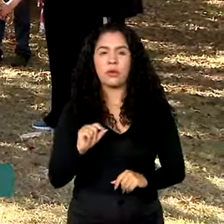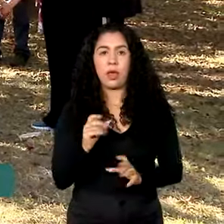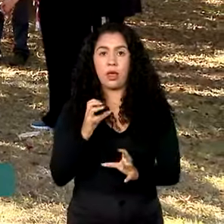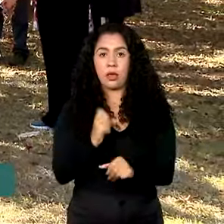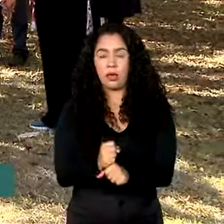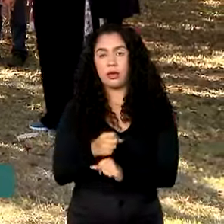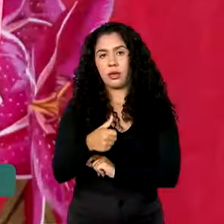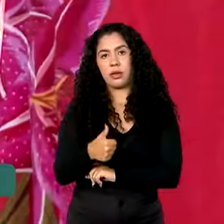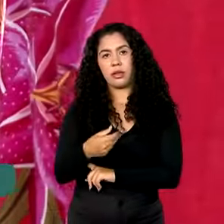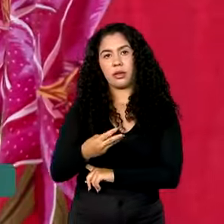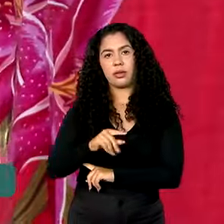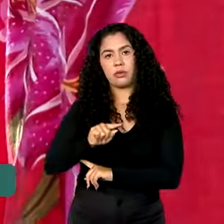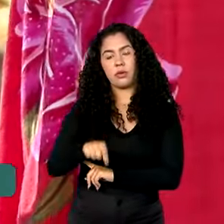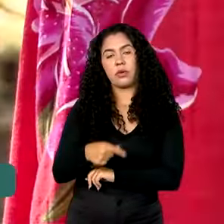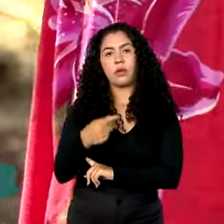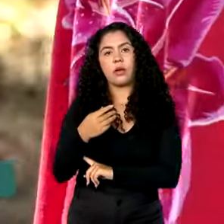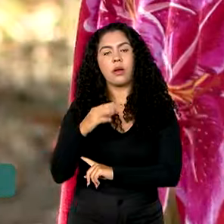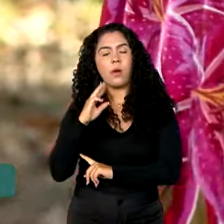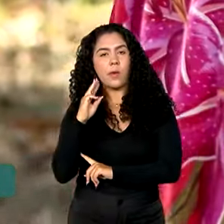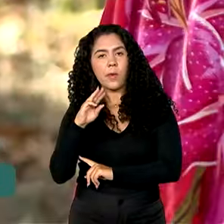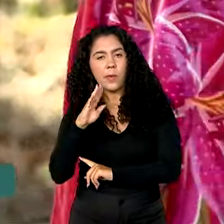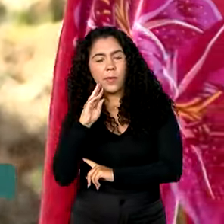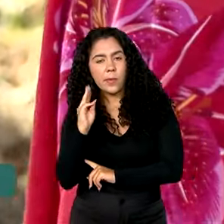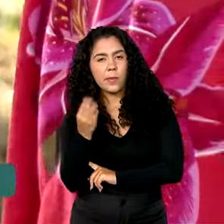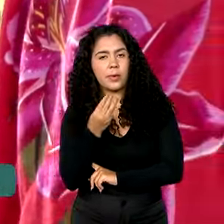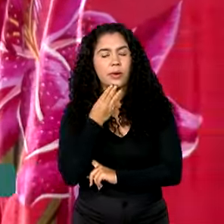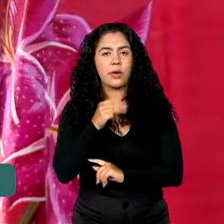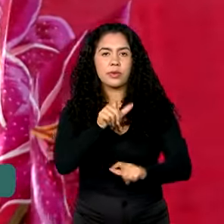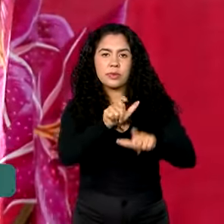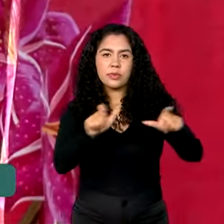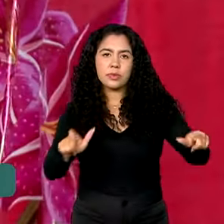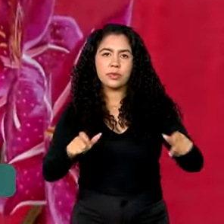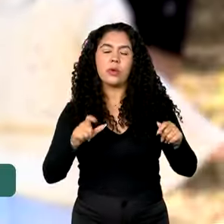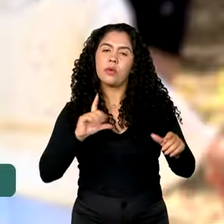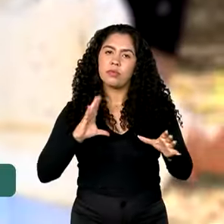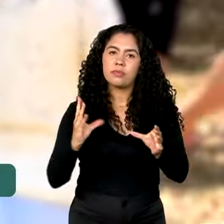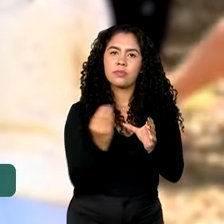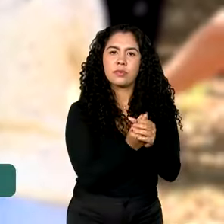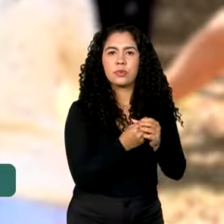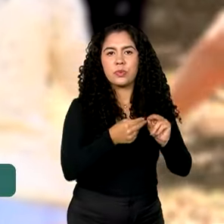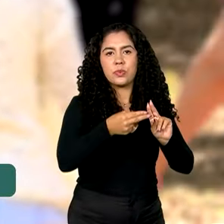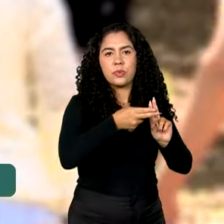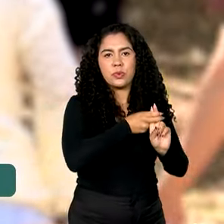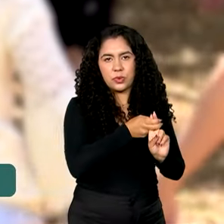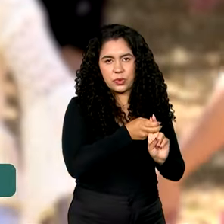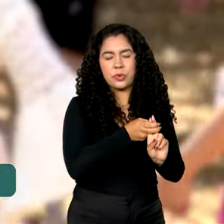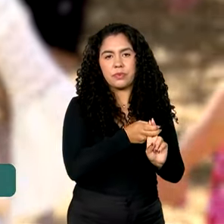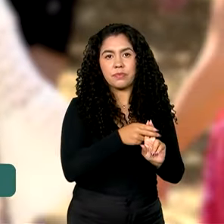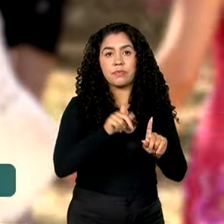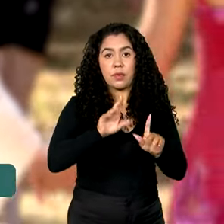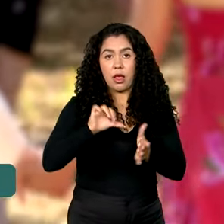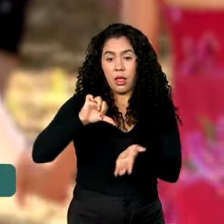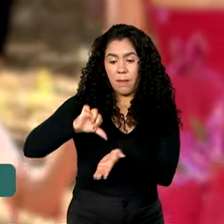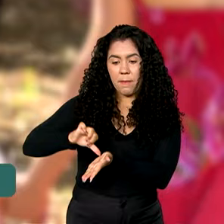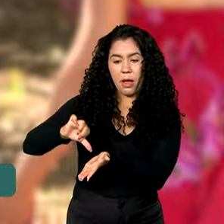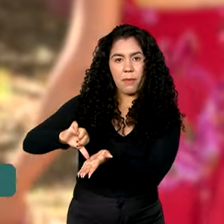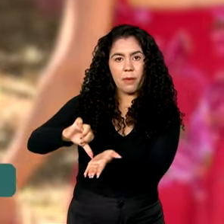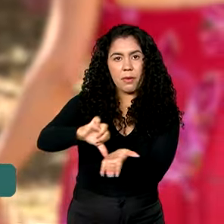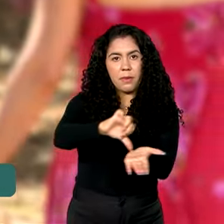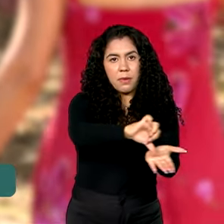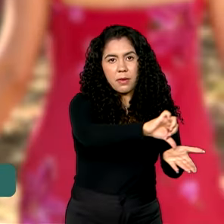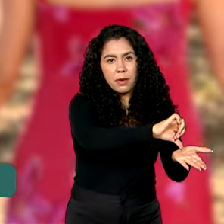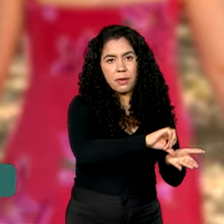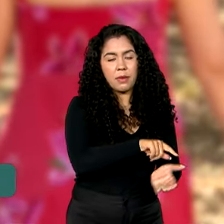13,4 milhões de pessoas na rede de saúde mental do SUS. Os centros de atenção